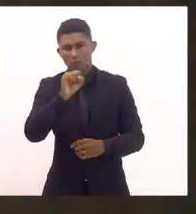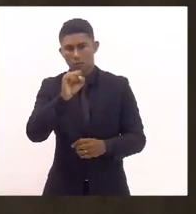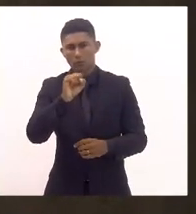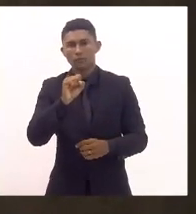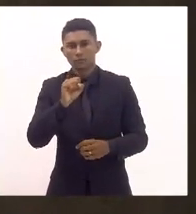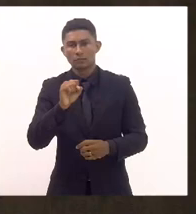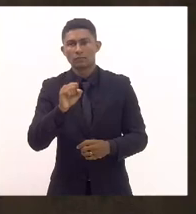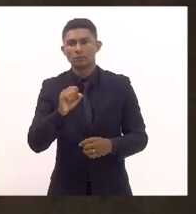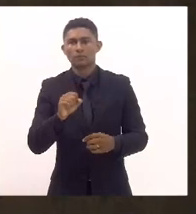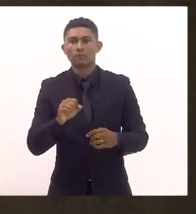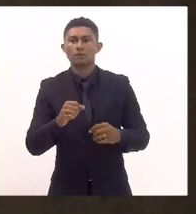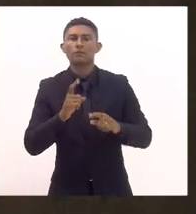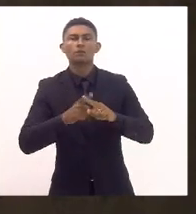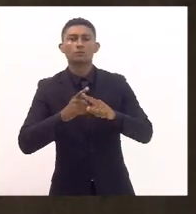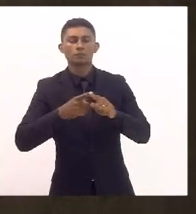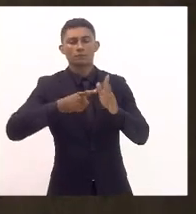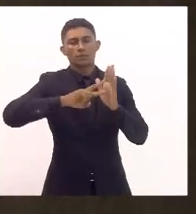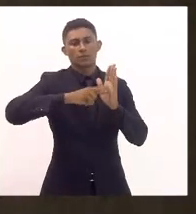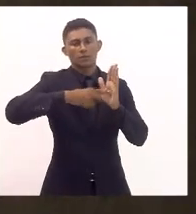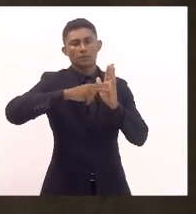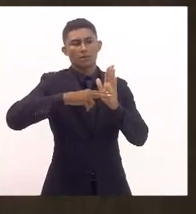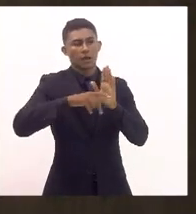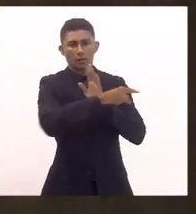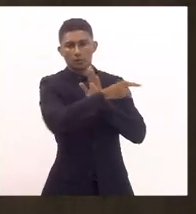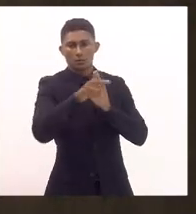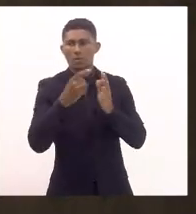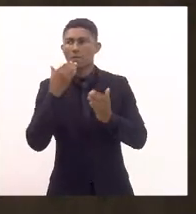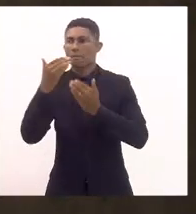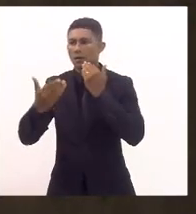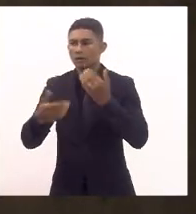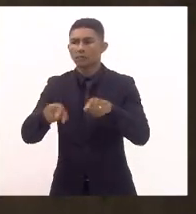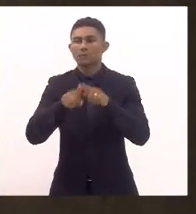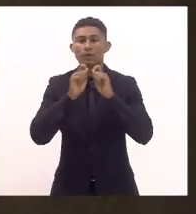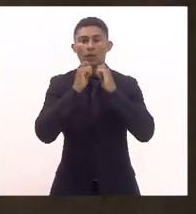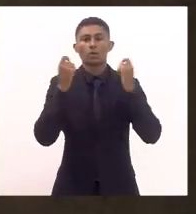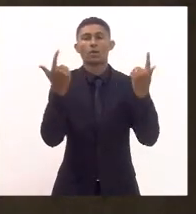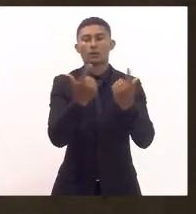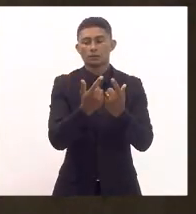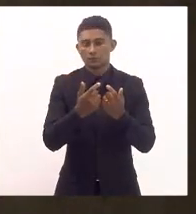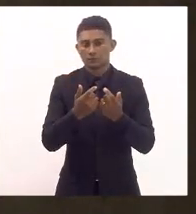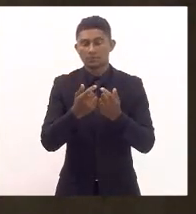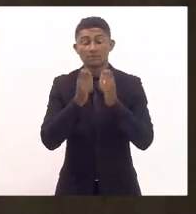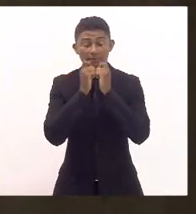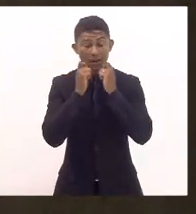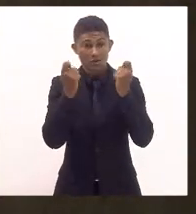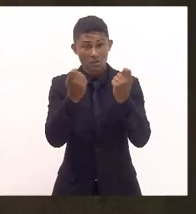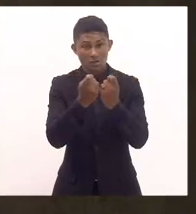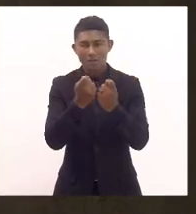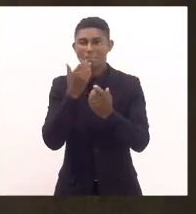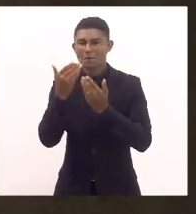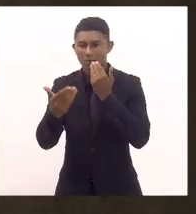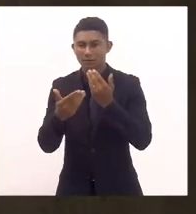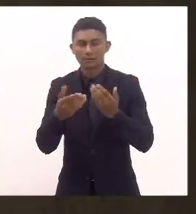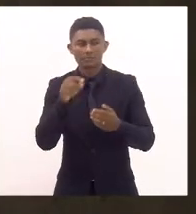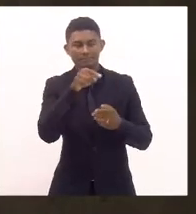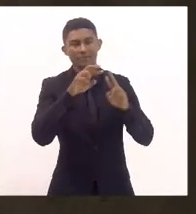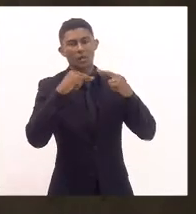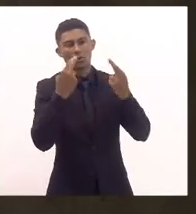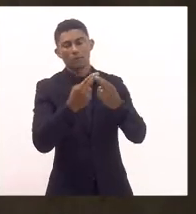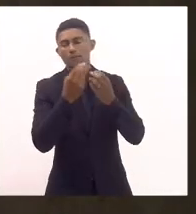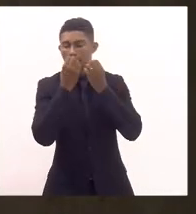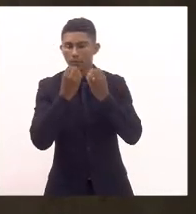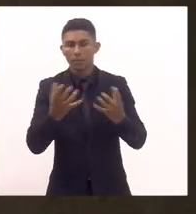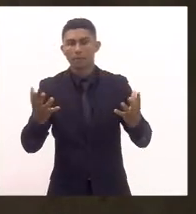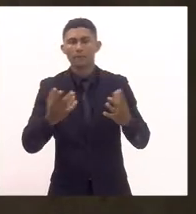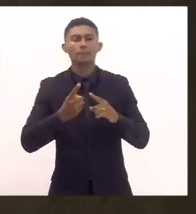atendimento ao pleito dos sindicatos e das asas das associações tão assim a reunião foi muito positiva no